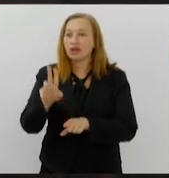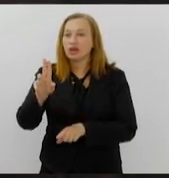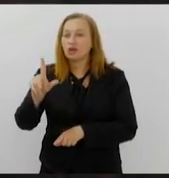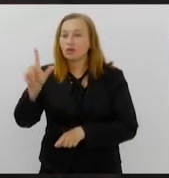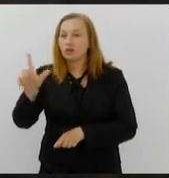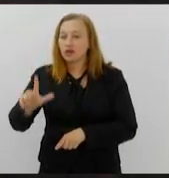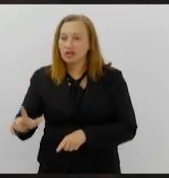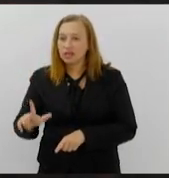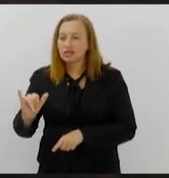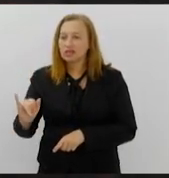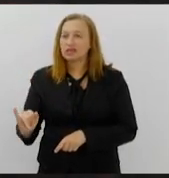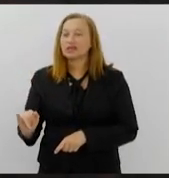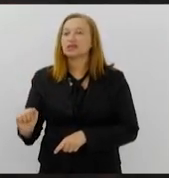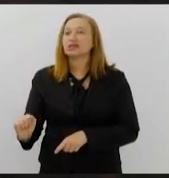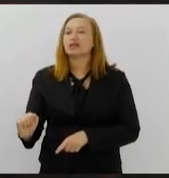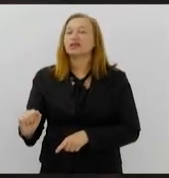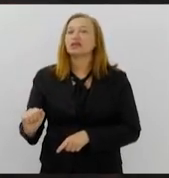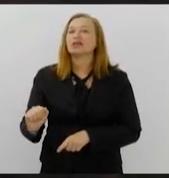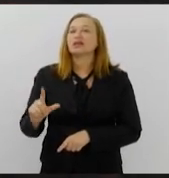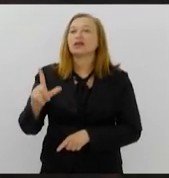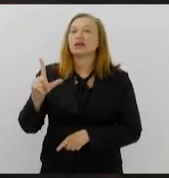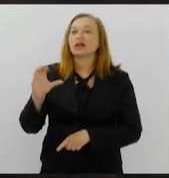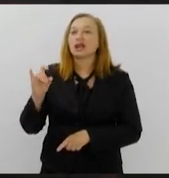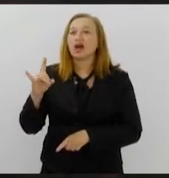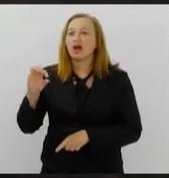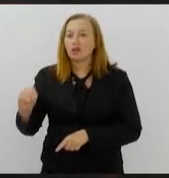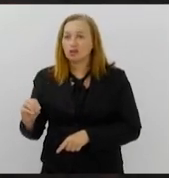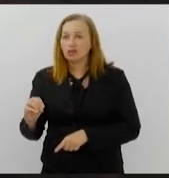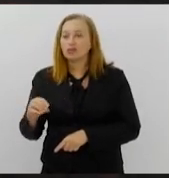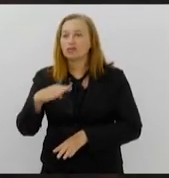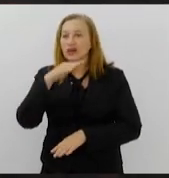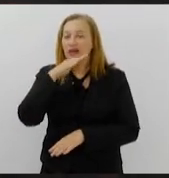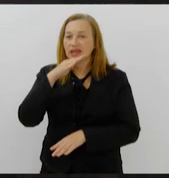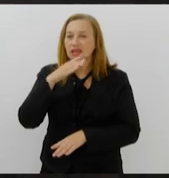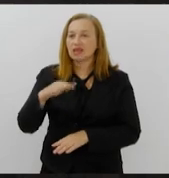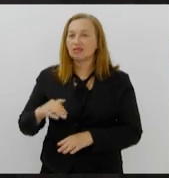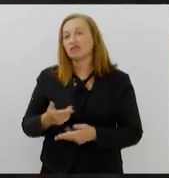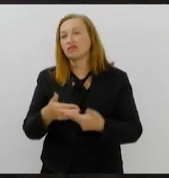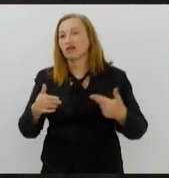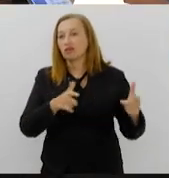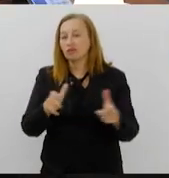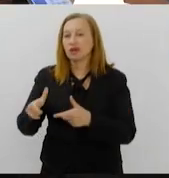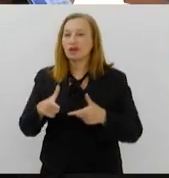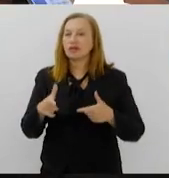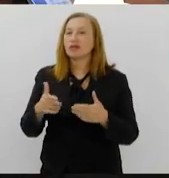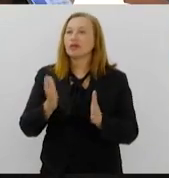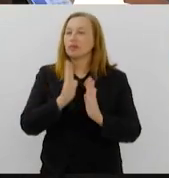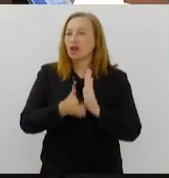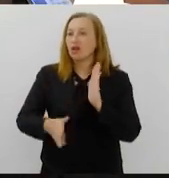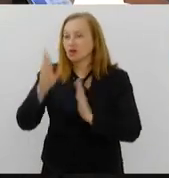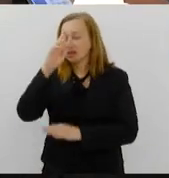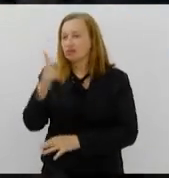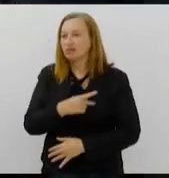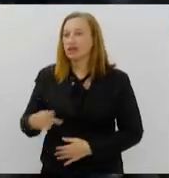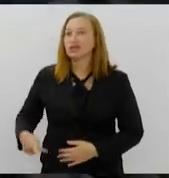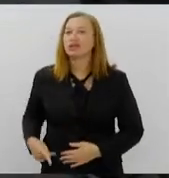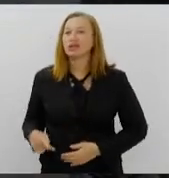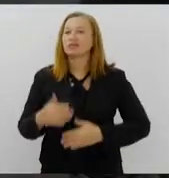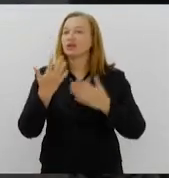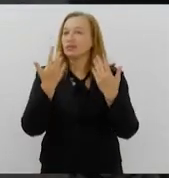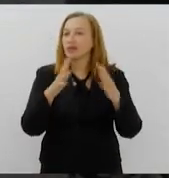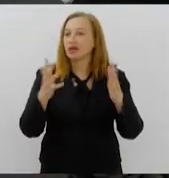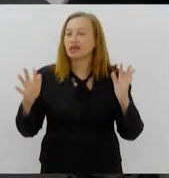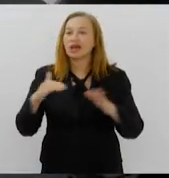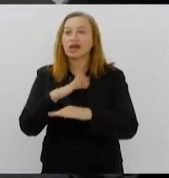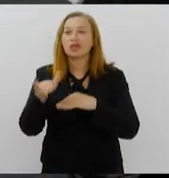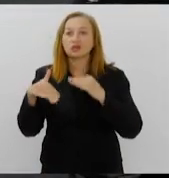muito feliz por todos, que tenham sucesso nessa empreitada. Deputada Dani, pela ordem, muito brevemente, presidente, para saudar